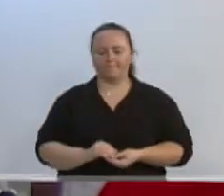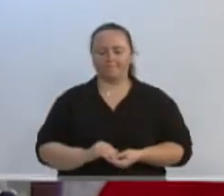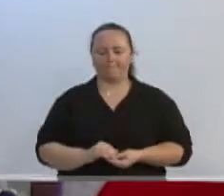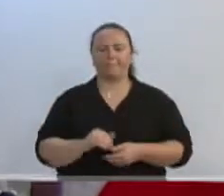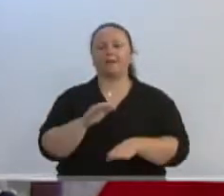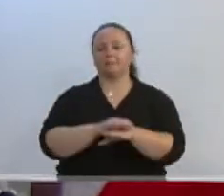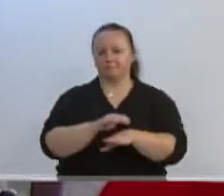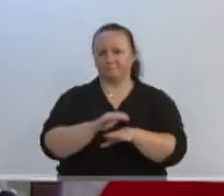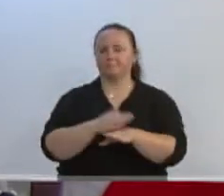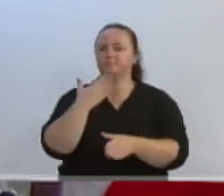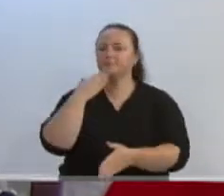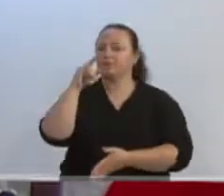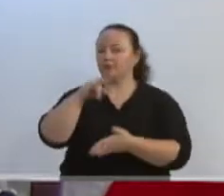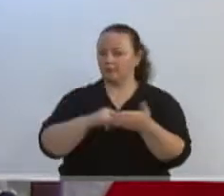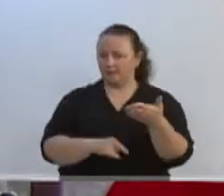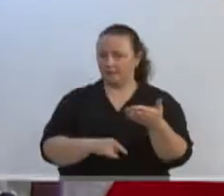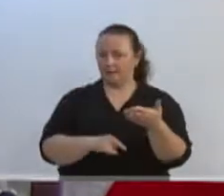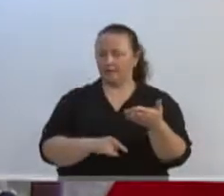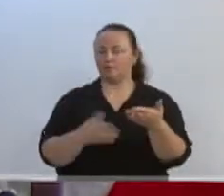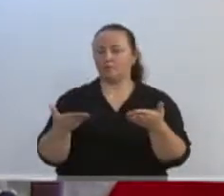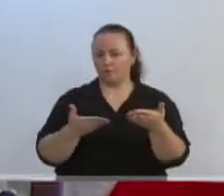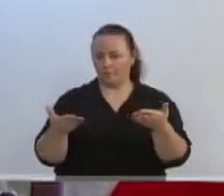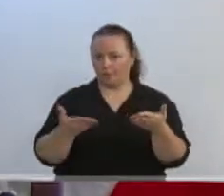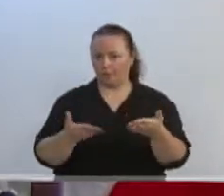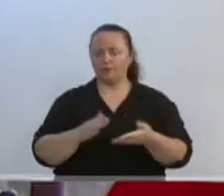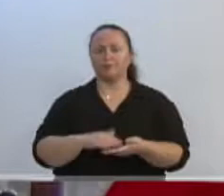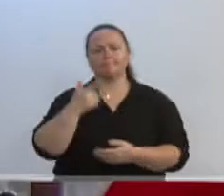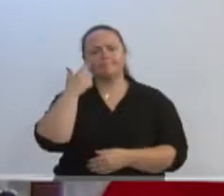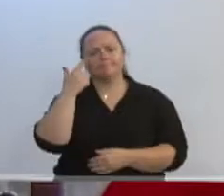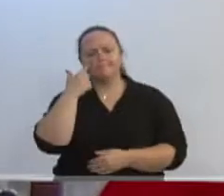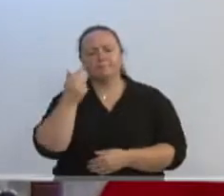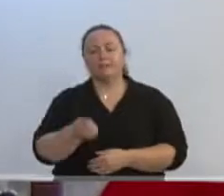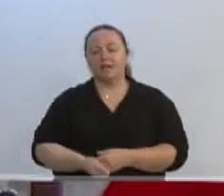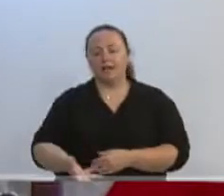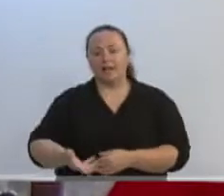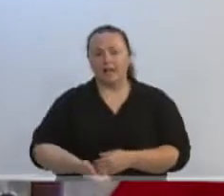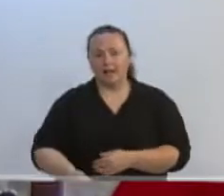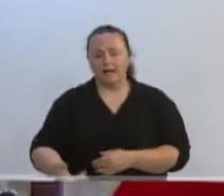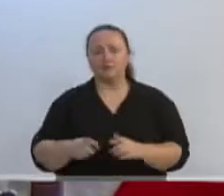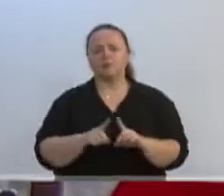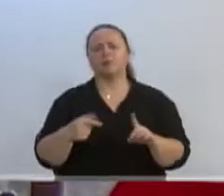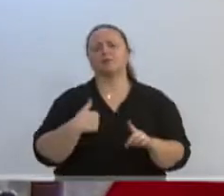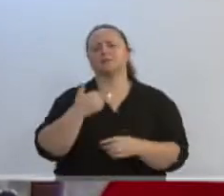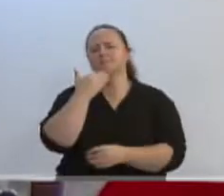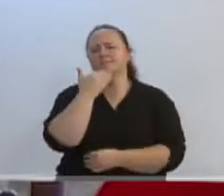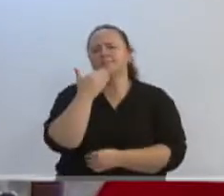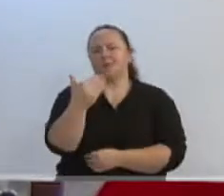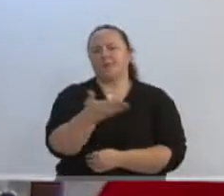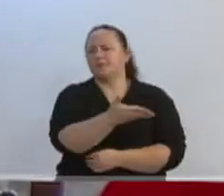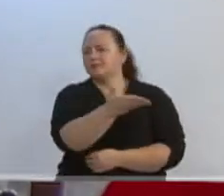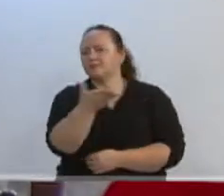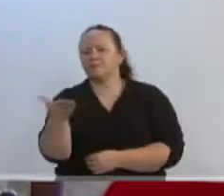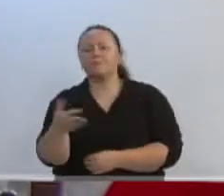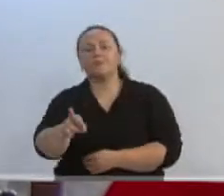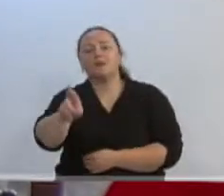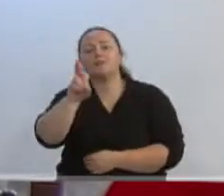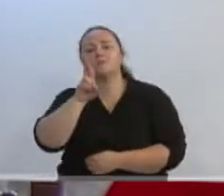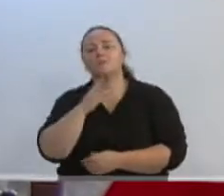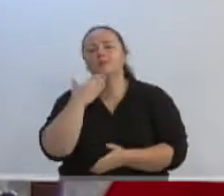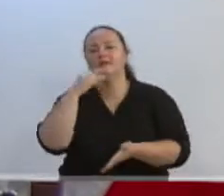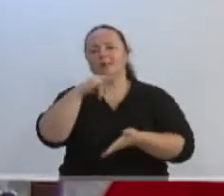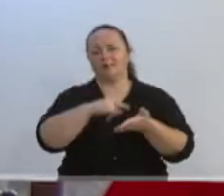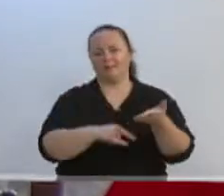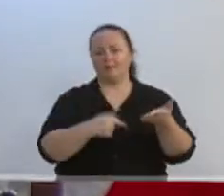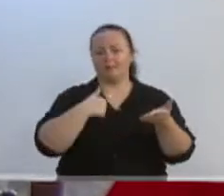farei o requerimento aqui na casa para saber os custeios, mas eu peço encarecidamente que respondam ao requerimento.